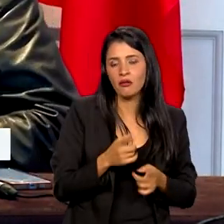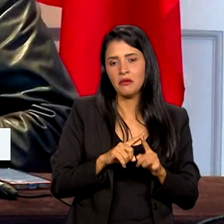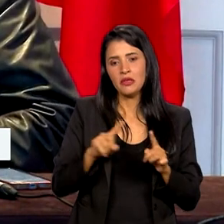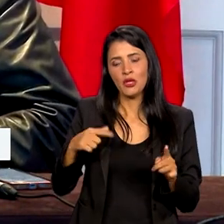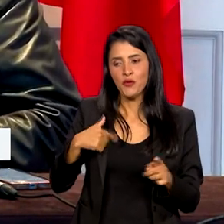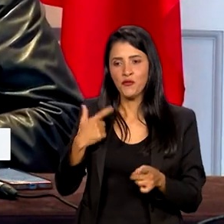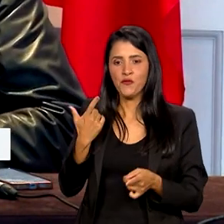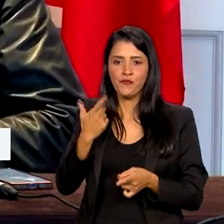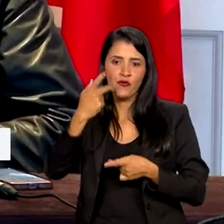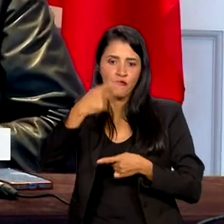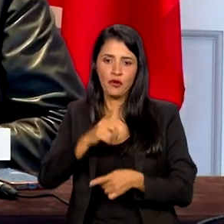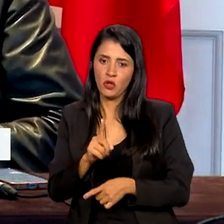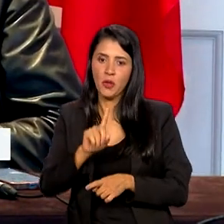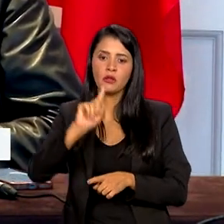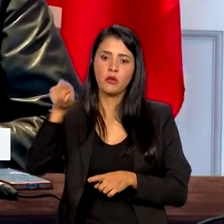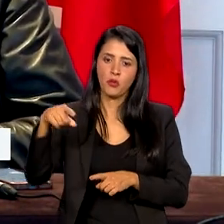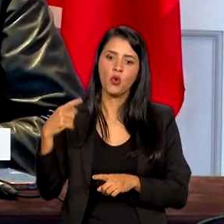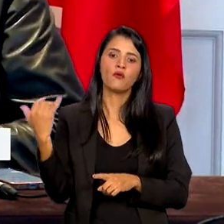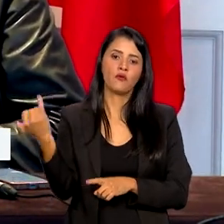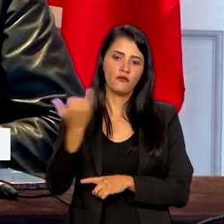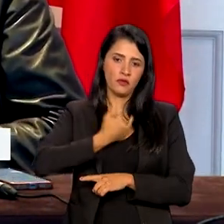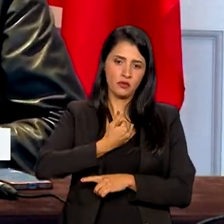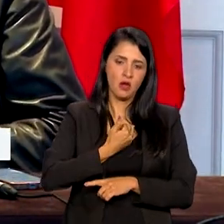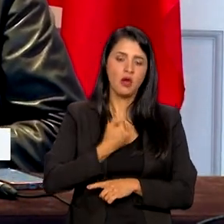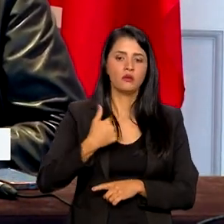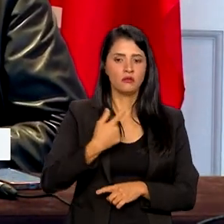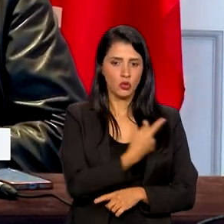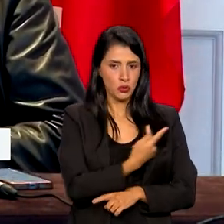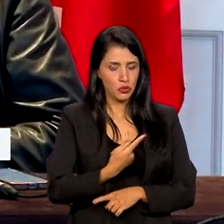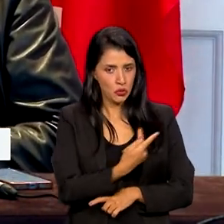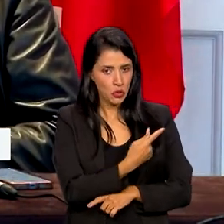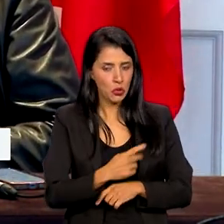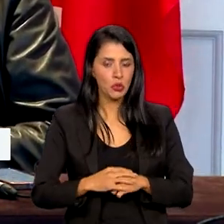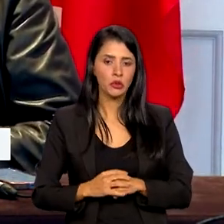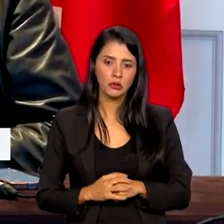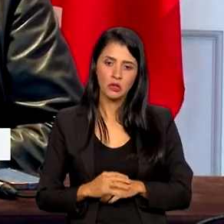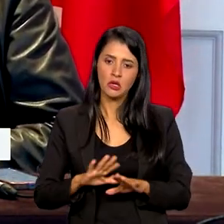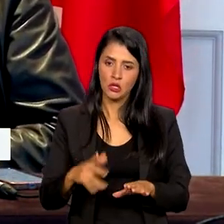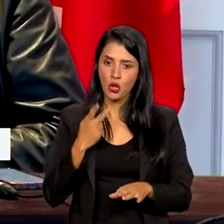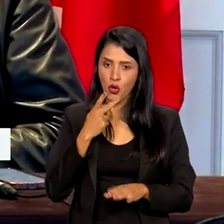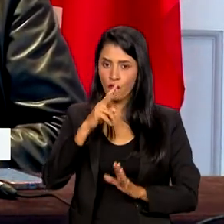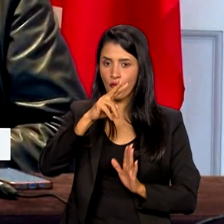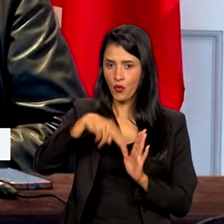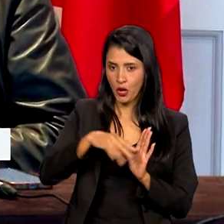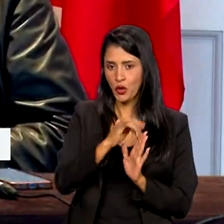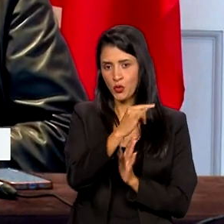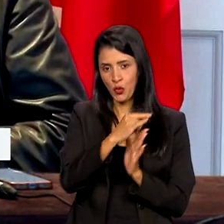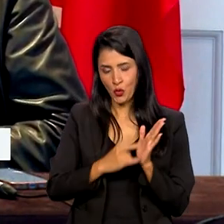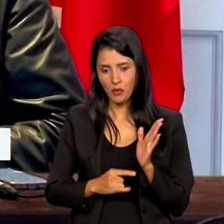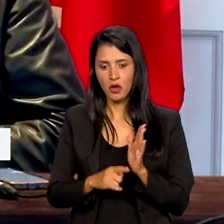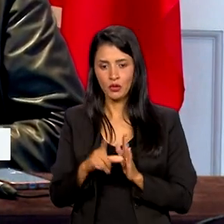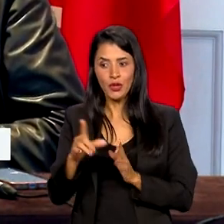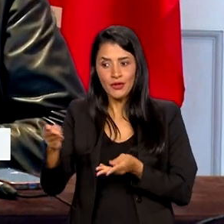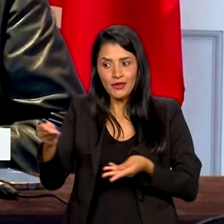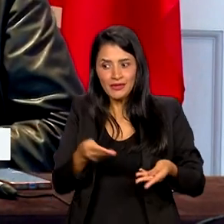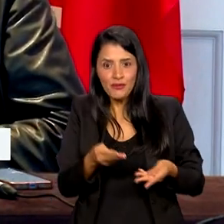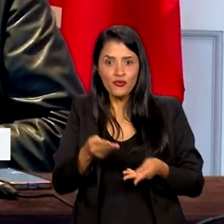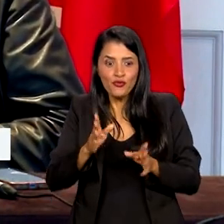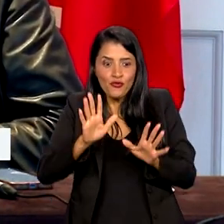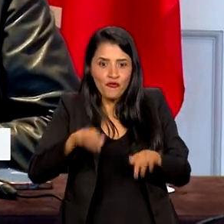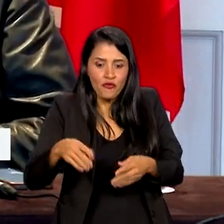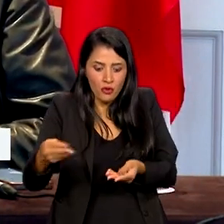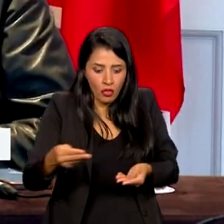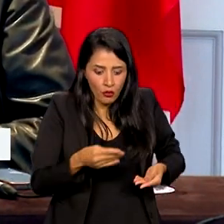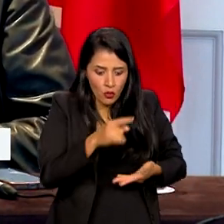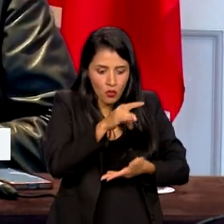mas depois foi comunicado a mim e ao ministro Silvio. Então, eu vou ler o documento agora. Recebemos o documento na saída. Na saída. Eu vou ler